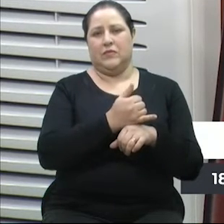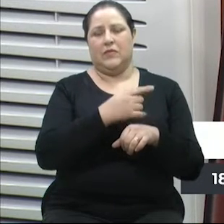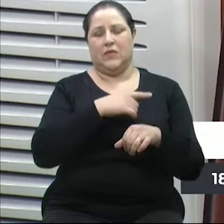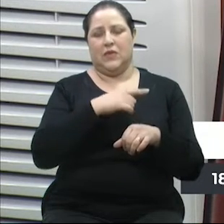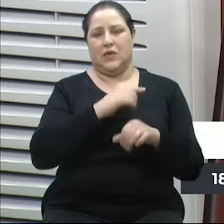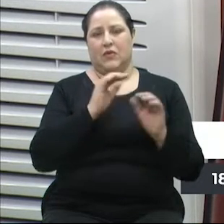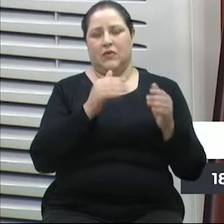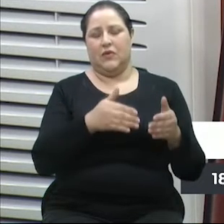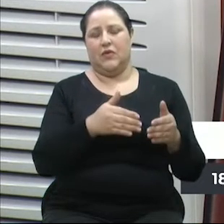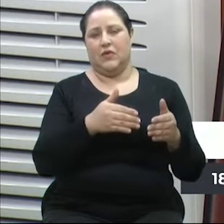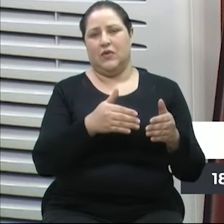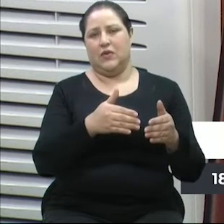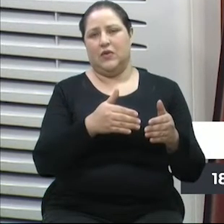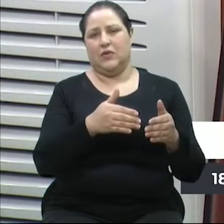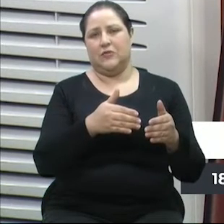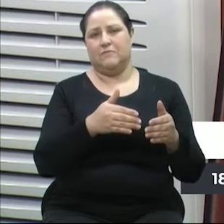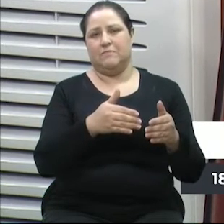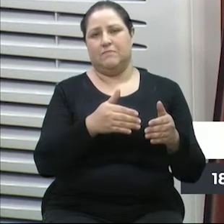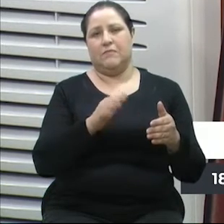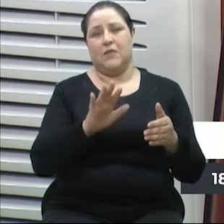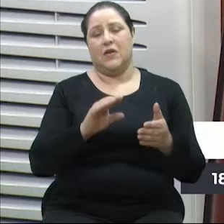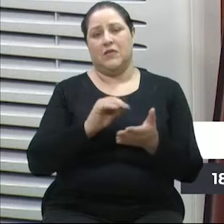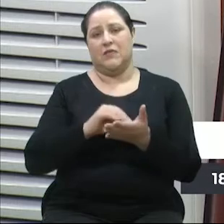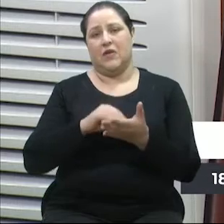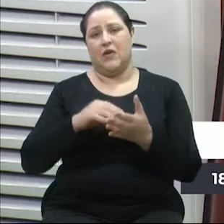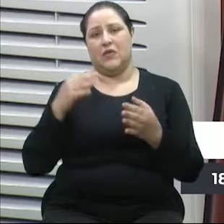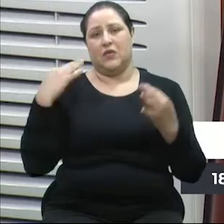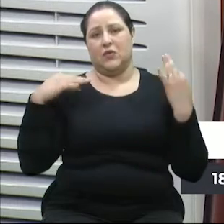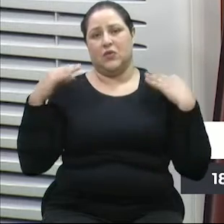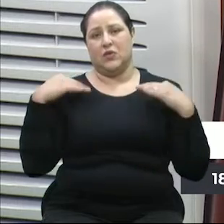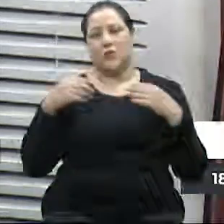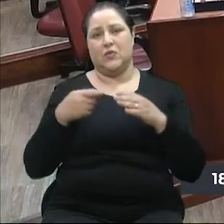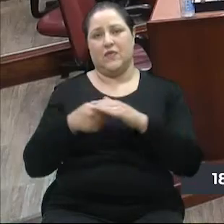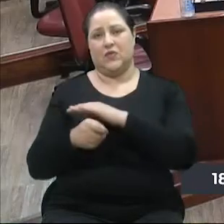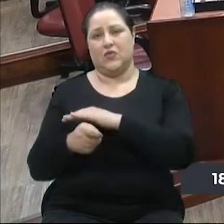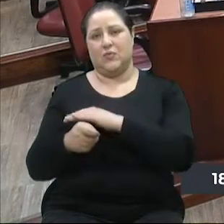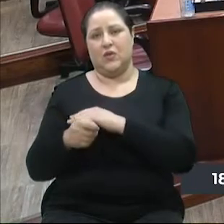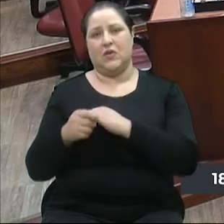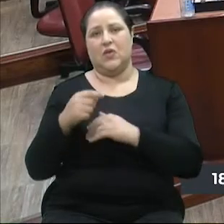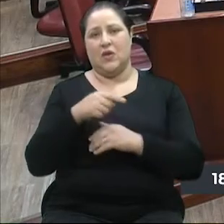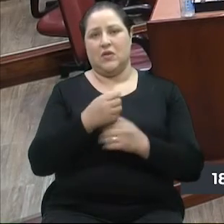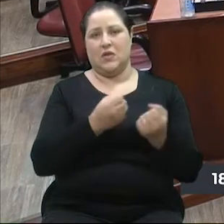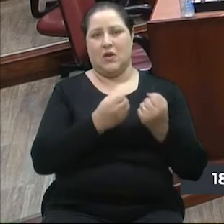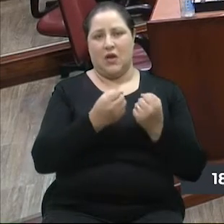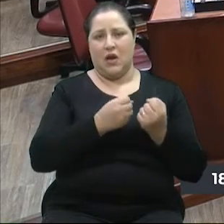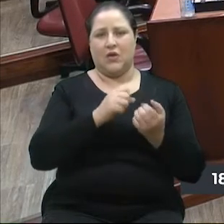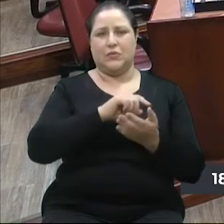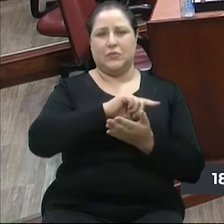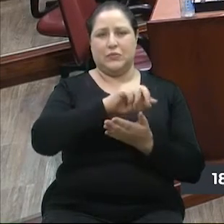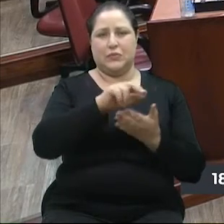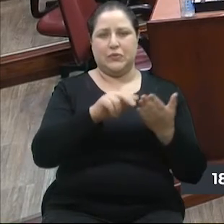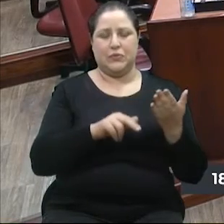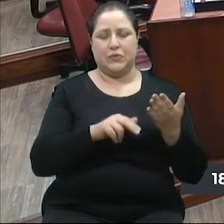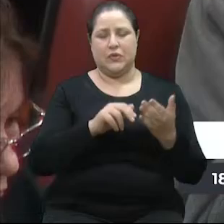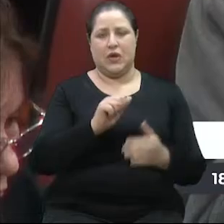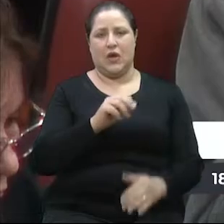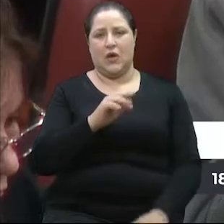turismo, falta investimentos. E automobilismo é algo importante. Se nós queremos atrair, é uma